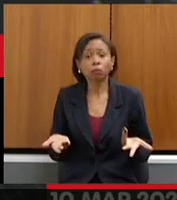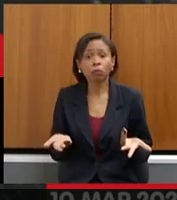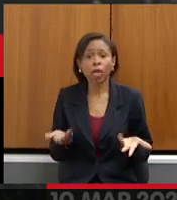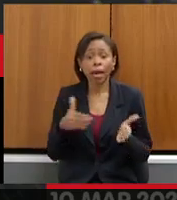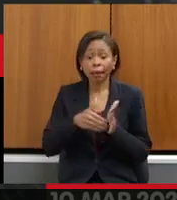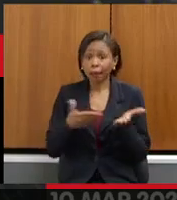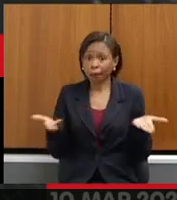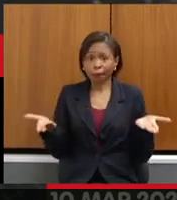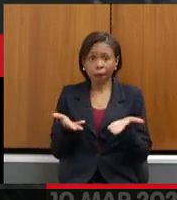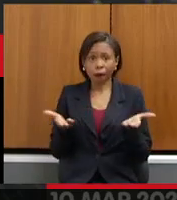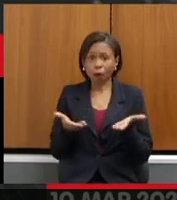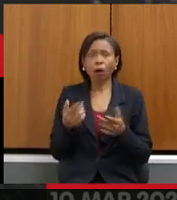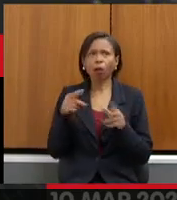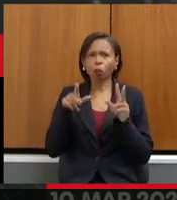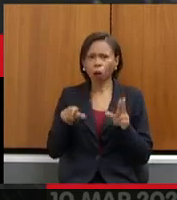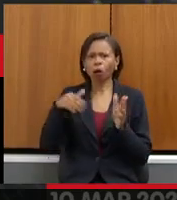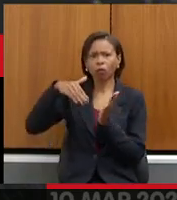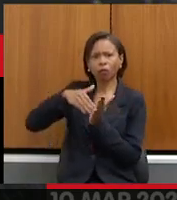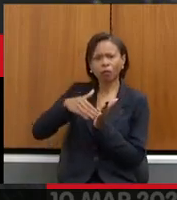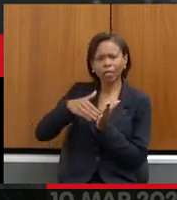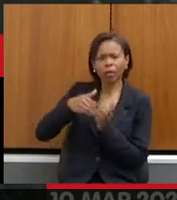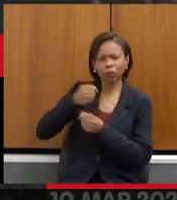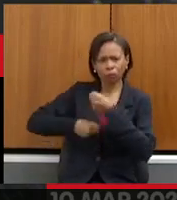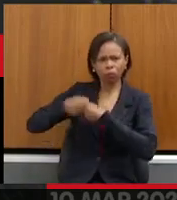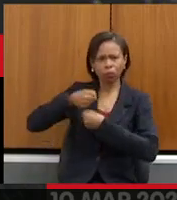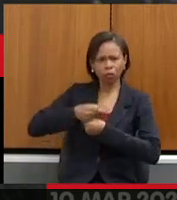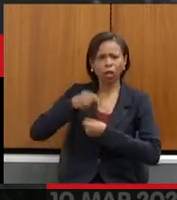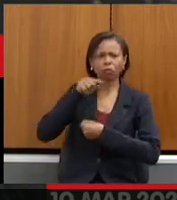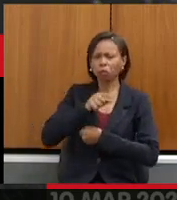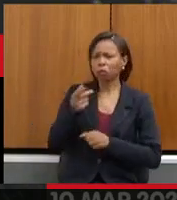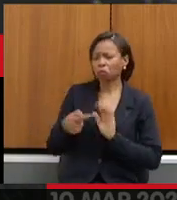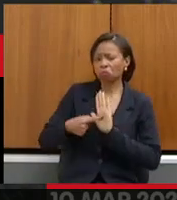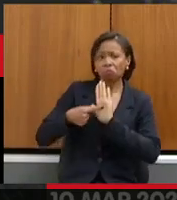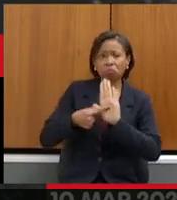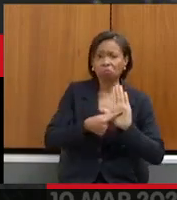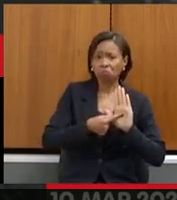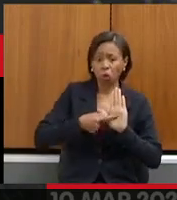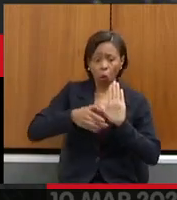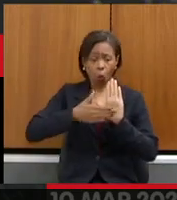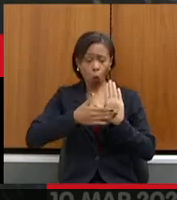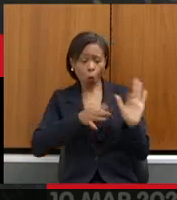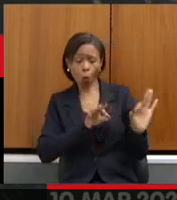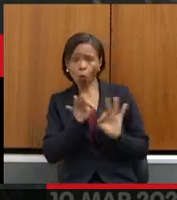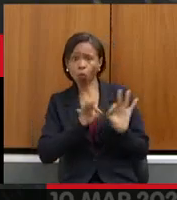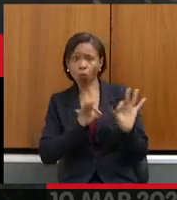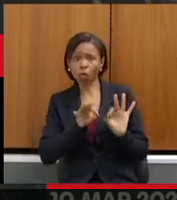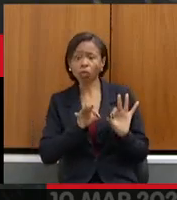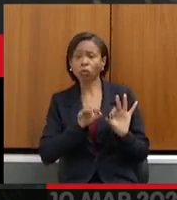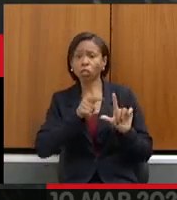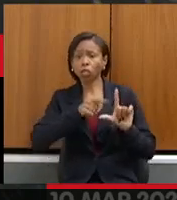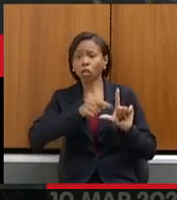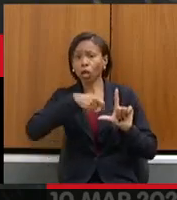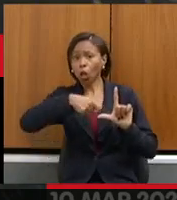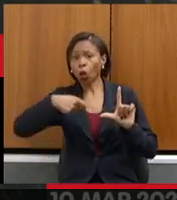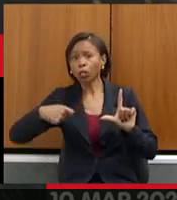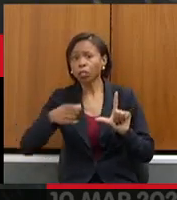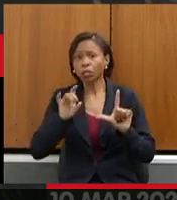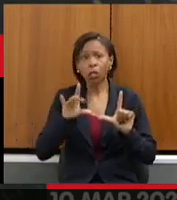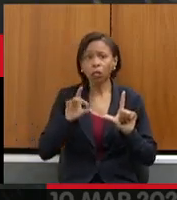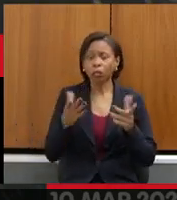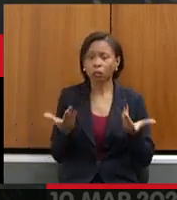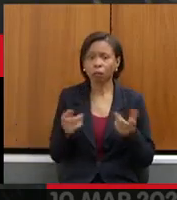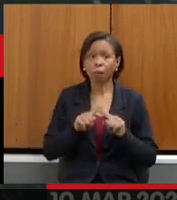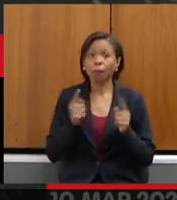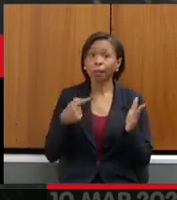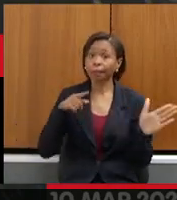excelência assim como fez no final do ano passado demonstrou um plano de logística de entrega das vacinas que chegam a